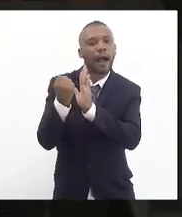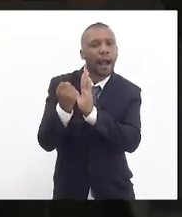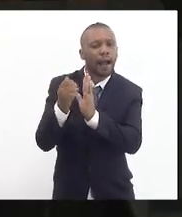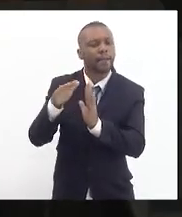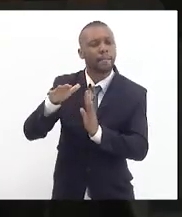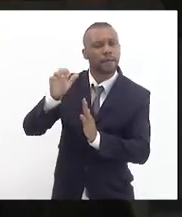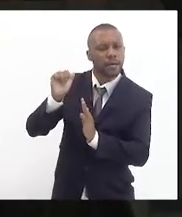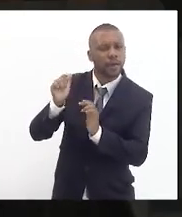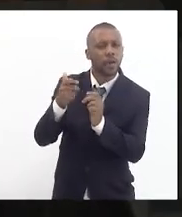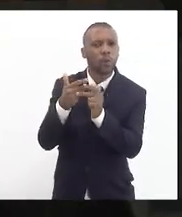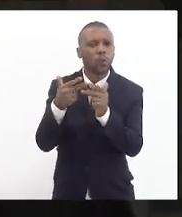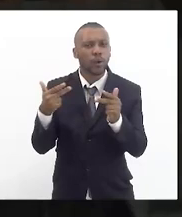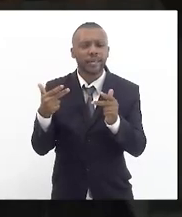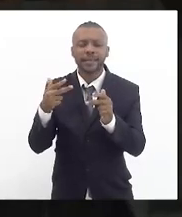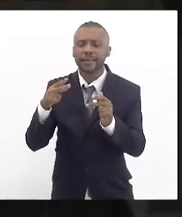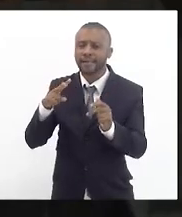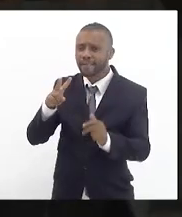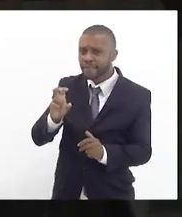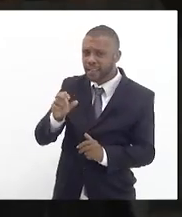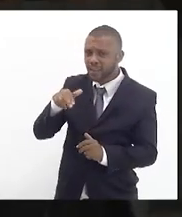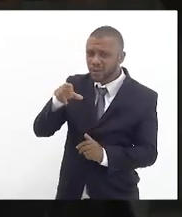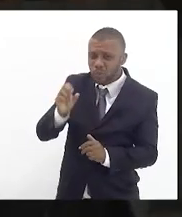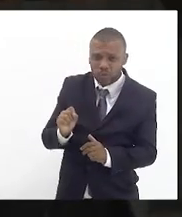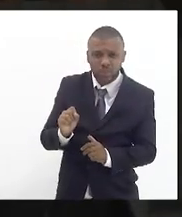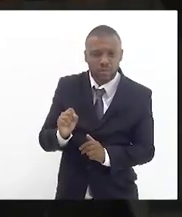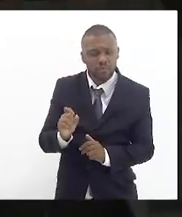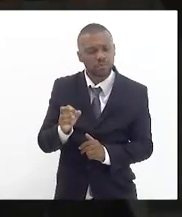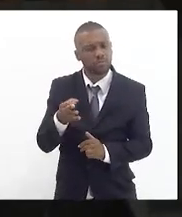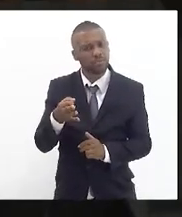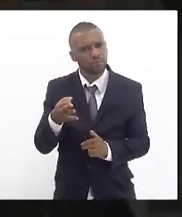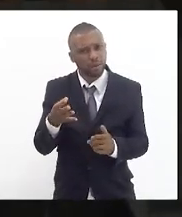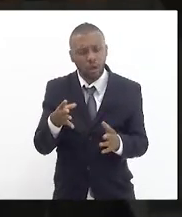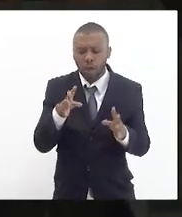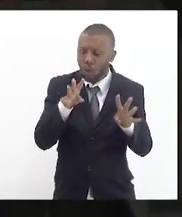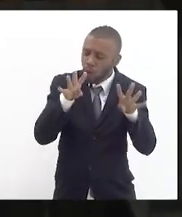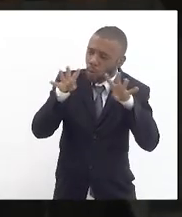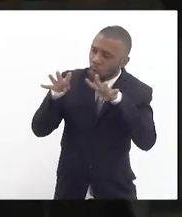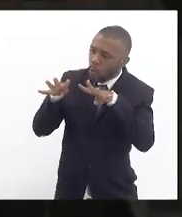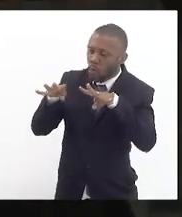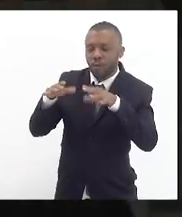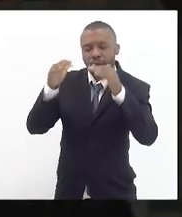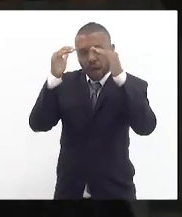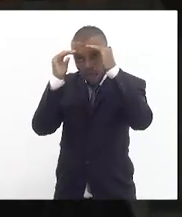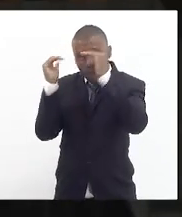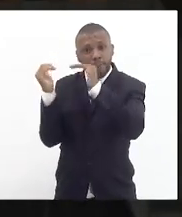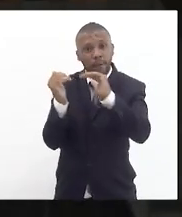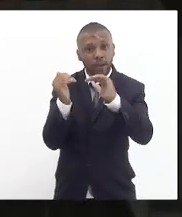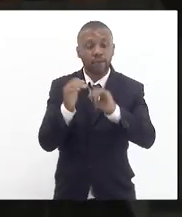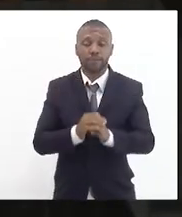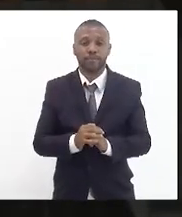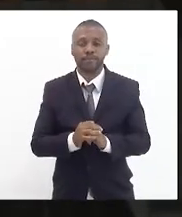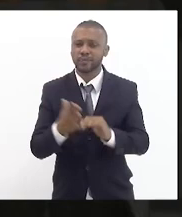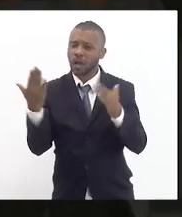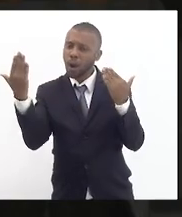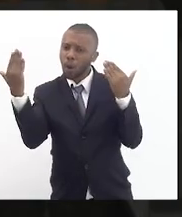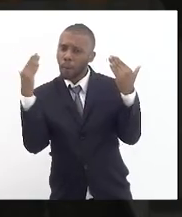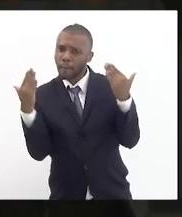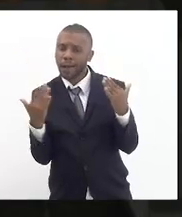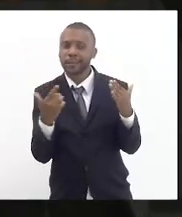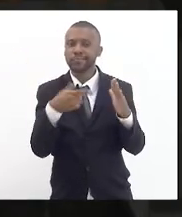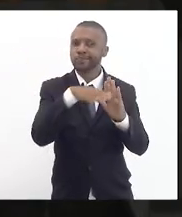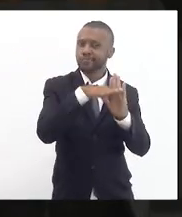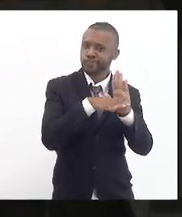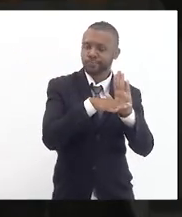bebê um ferro nos vemos nos próximos todo mundo respeito no pano tem um dos Deus aplicando